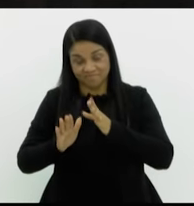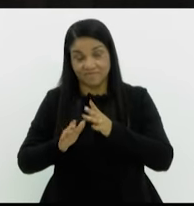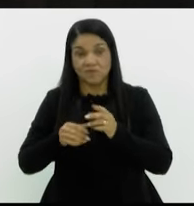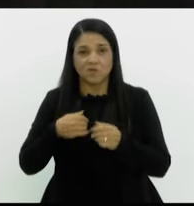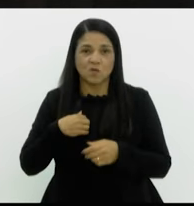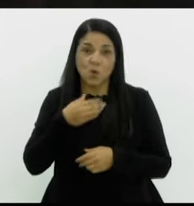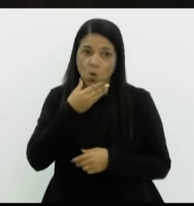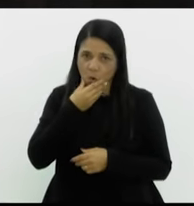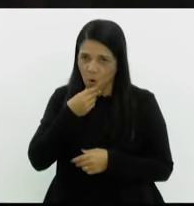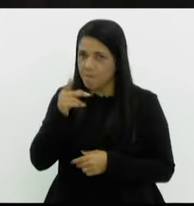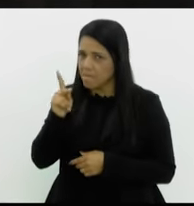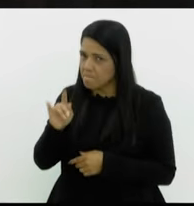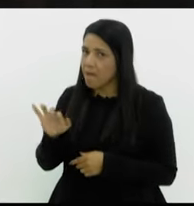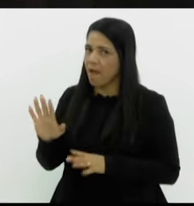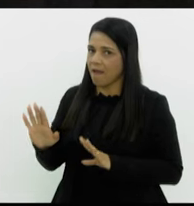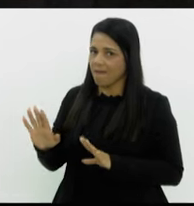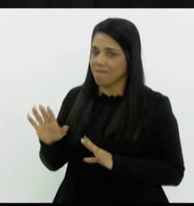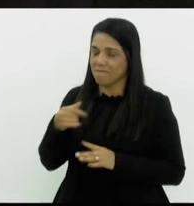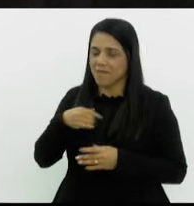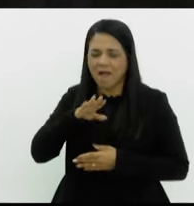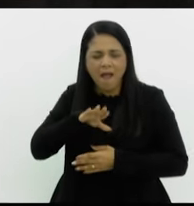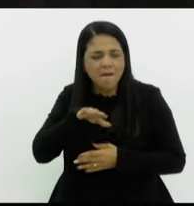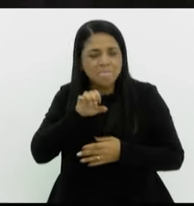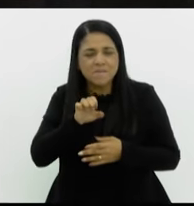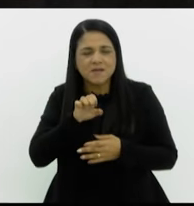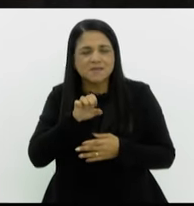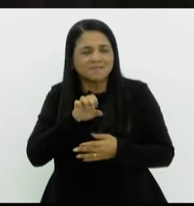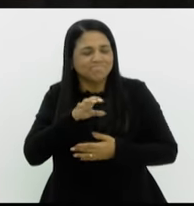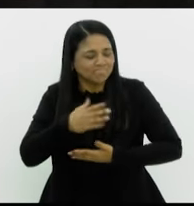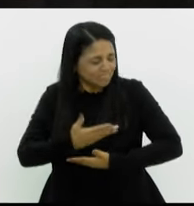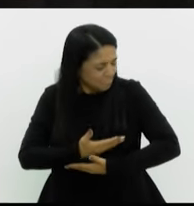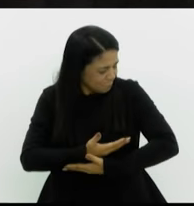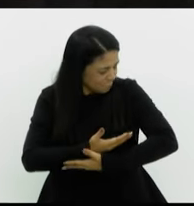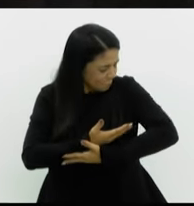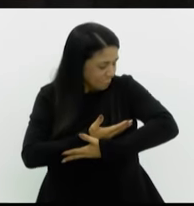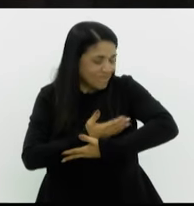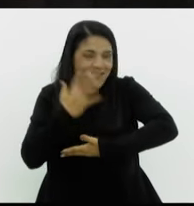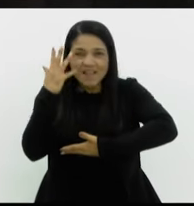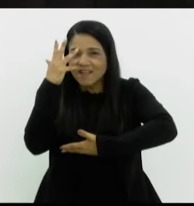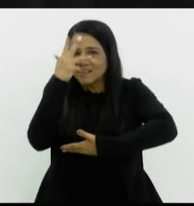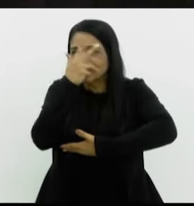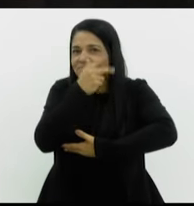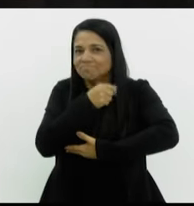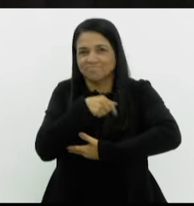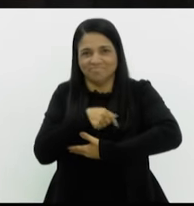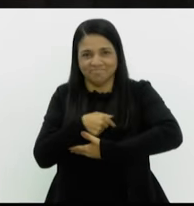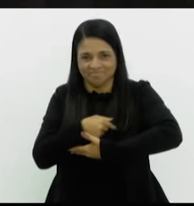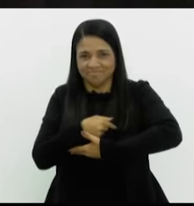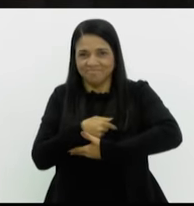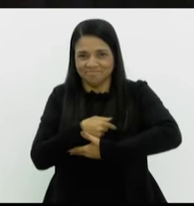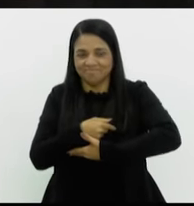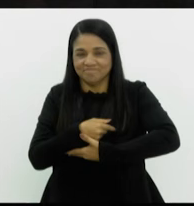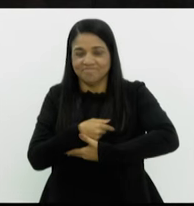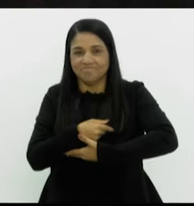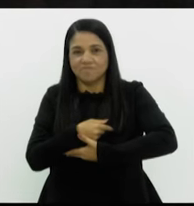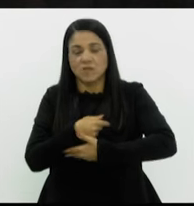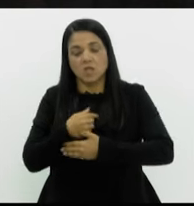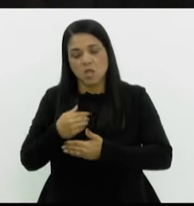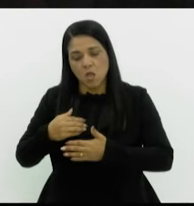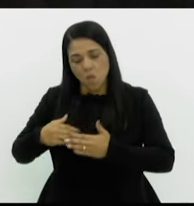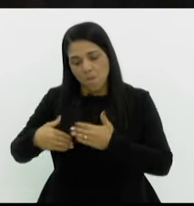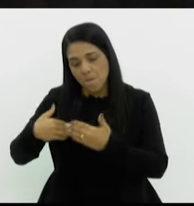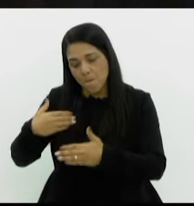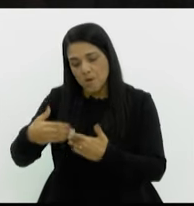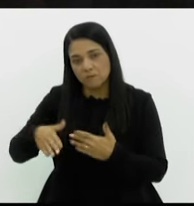bonito do que a maternidade. E ao longo do processo do nosso